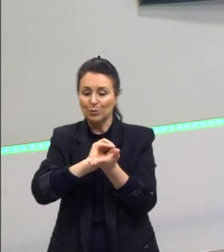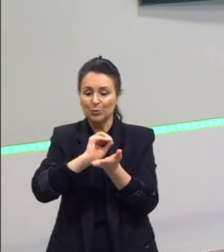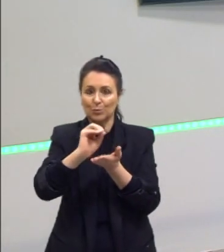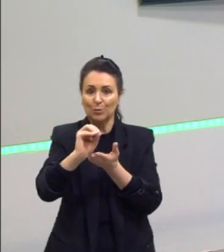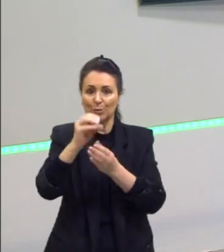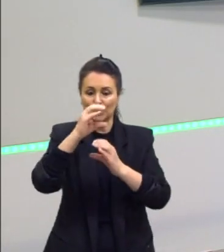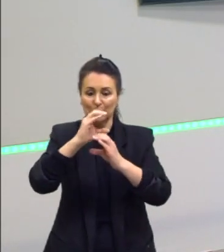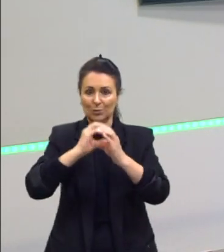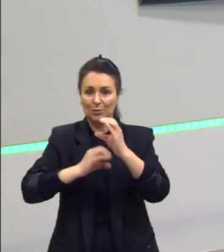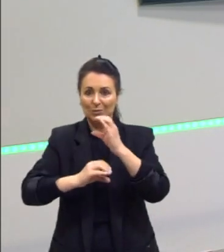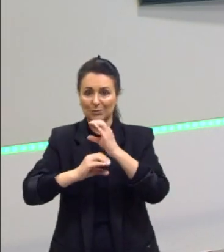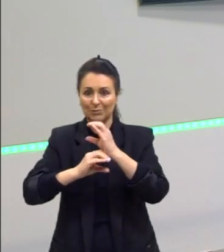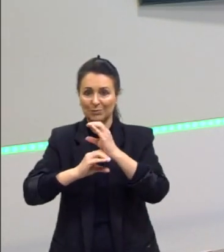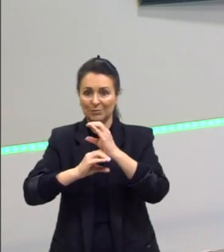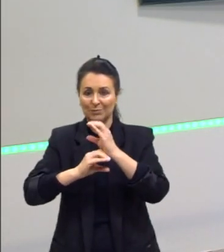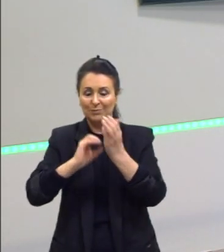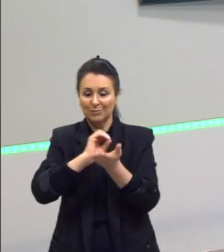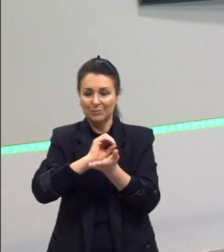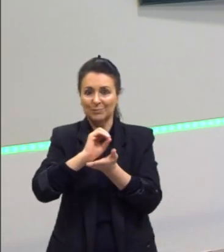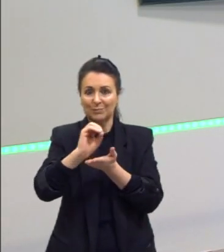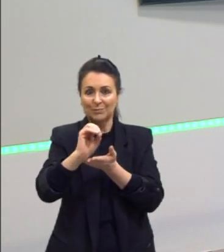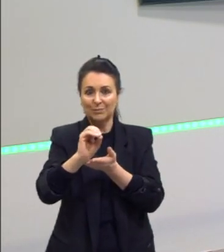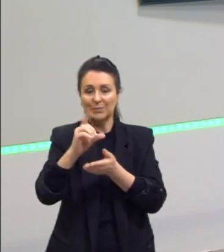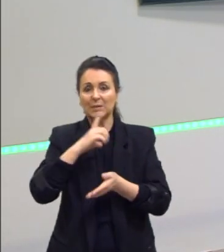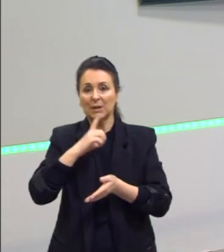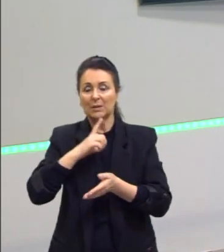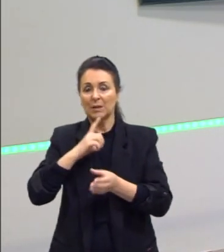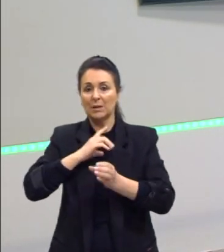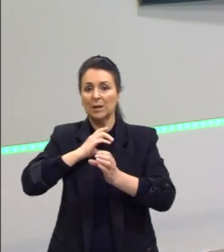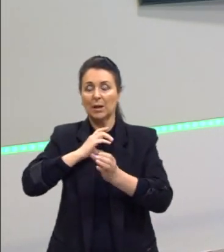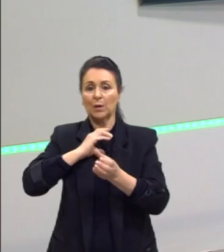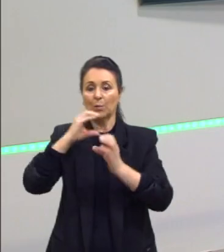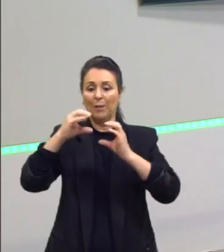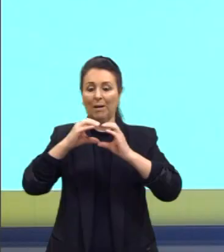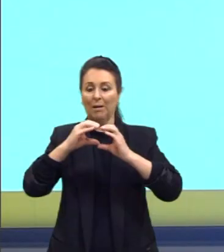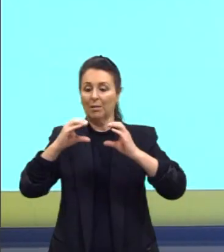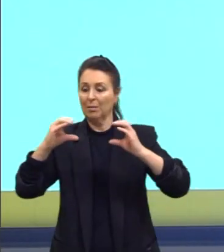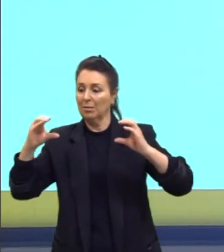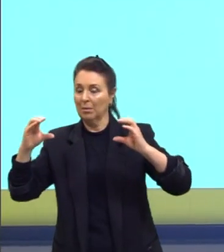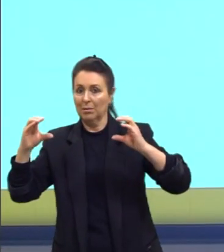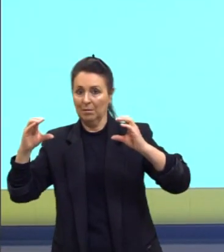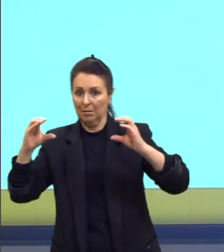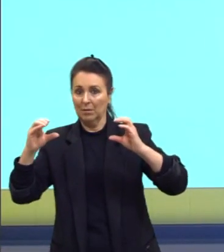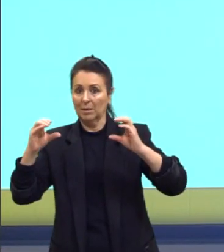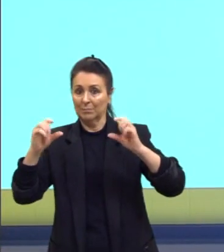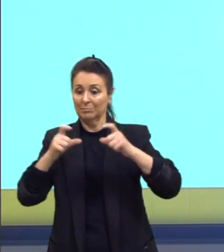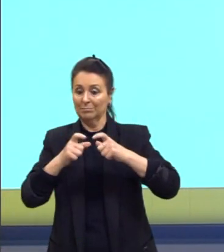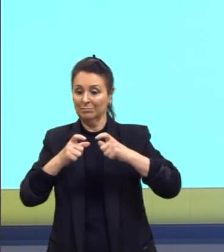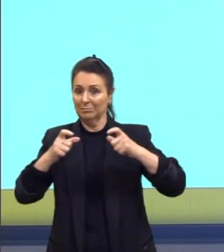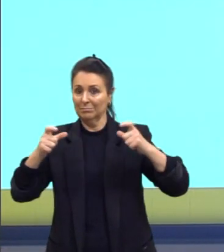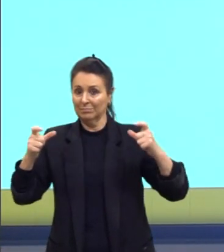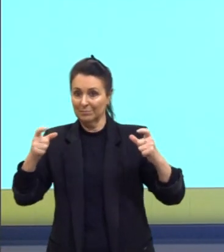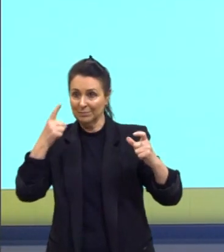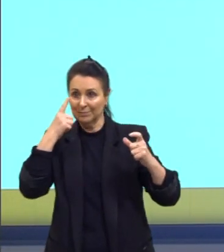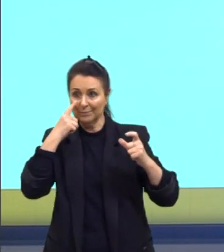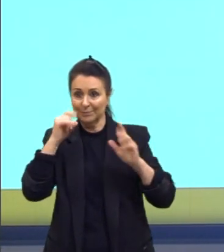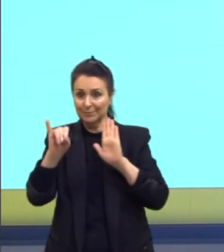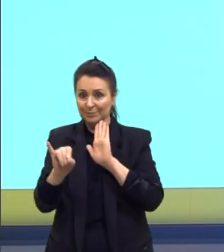né E agora se eu tenho uma cadeia maior quando nesse caso eu preciso identificar